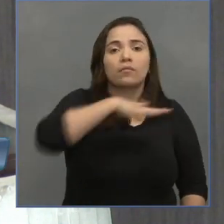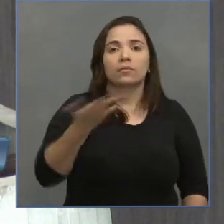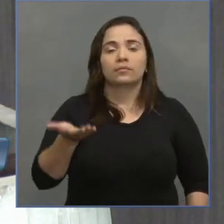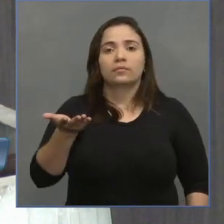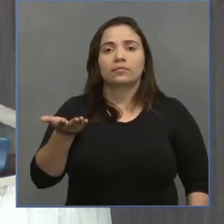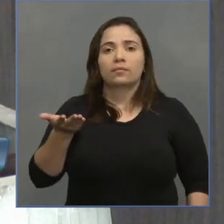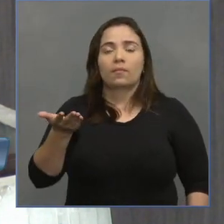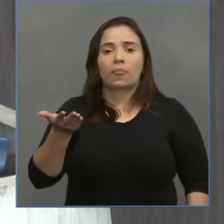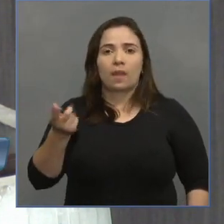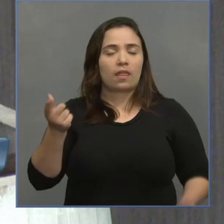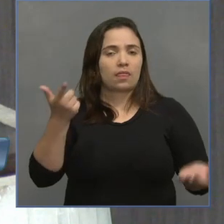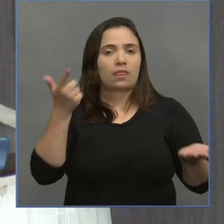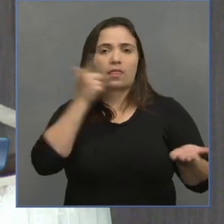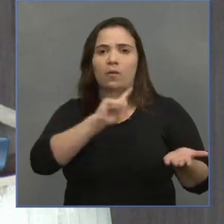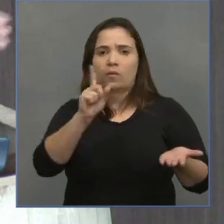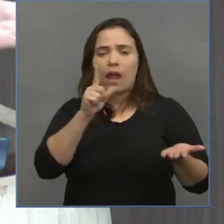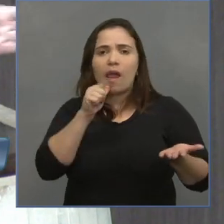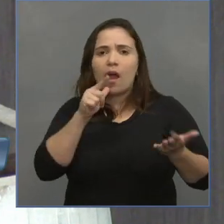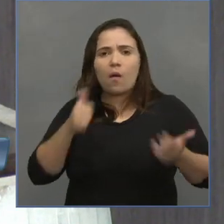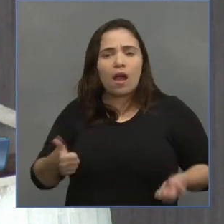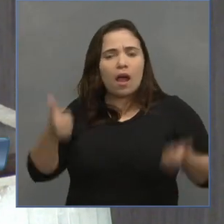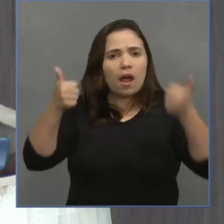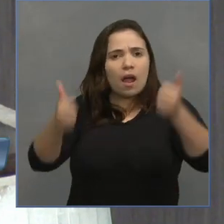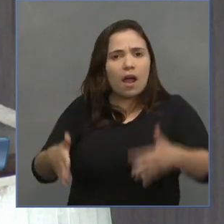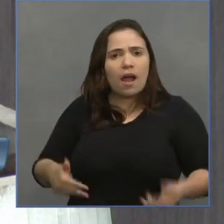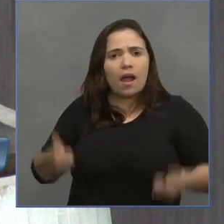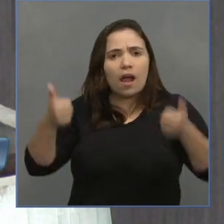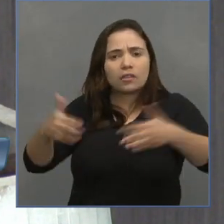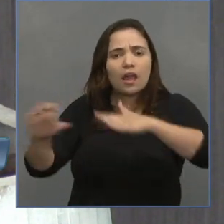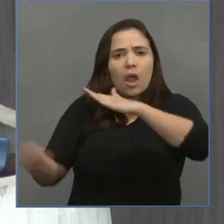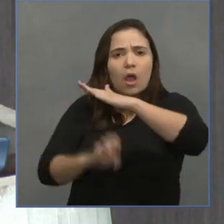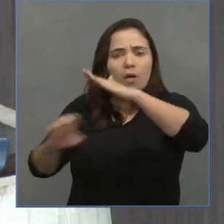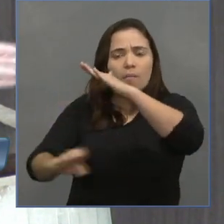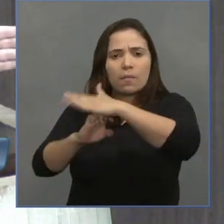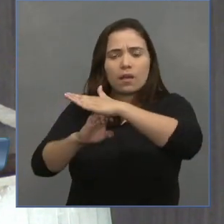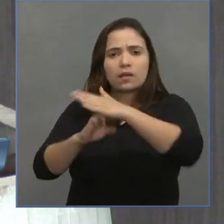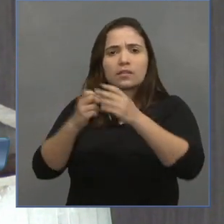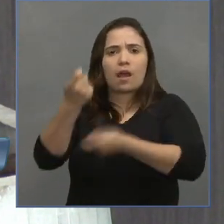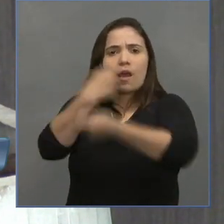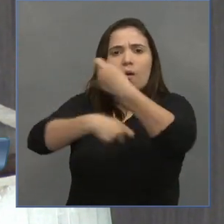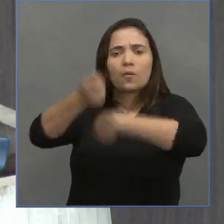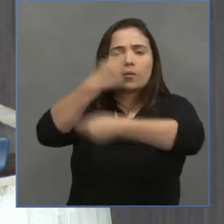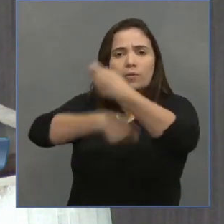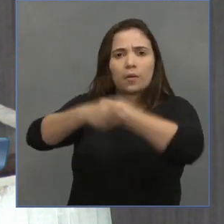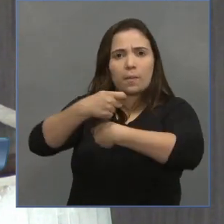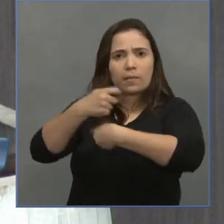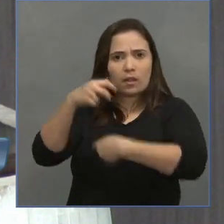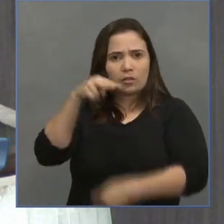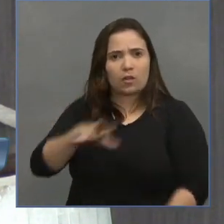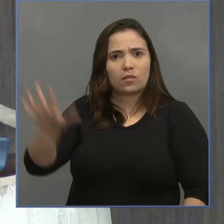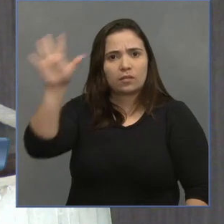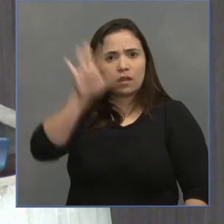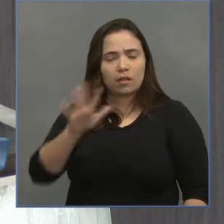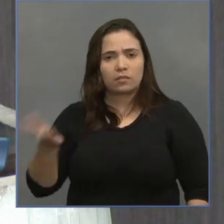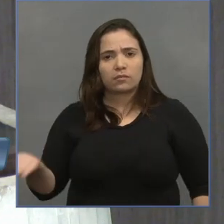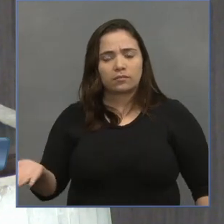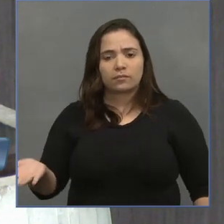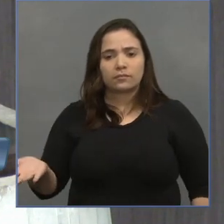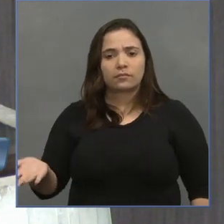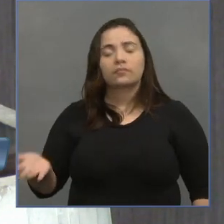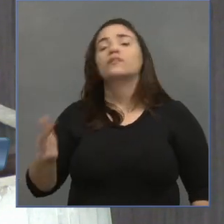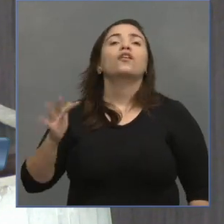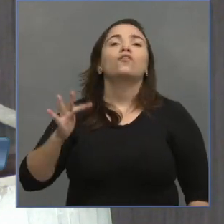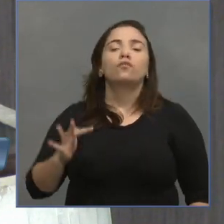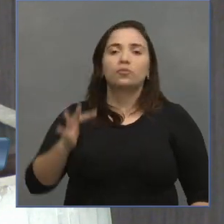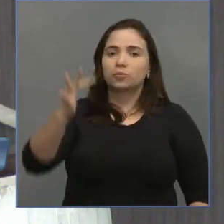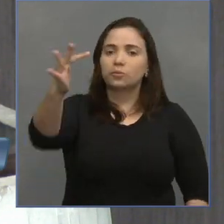atividades econômicas como se quer desenvolver, por exemplo, no semiárido nordestino. As gerações futuras vão